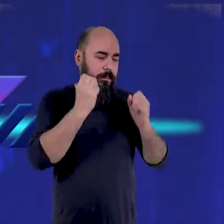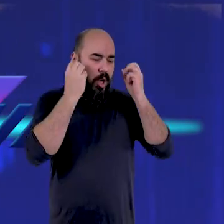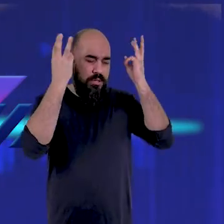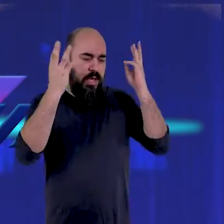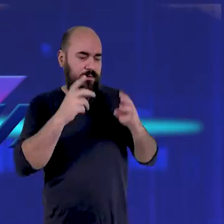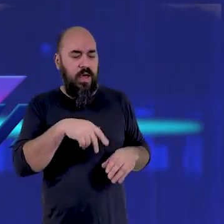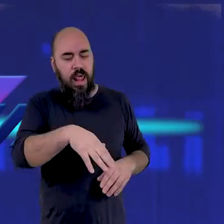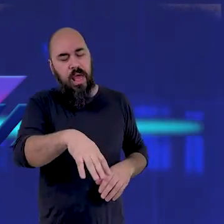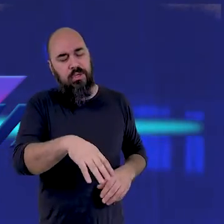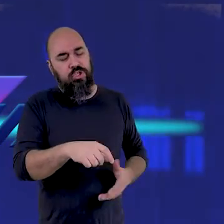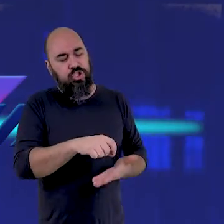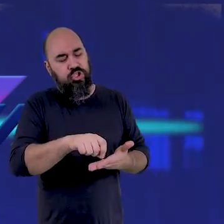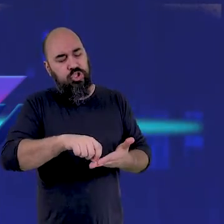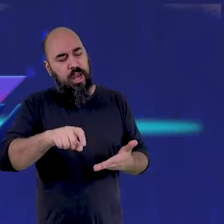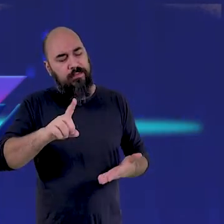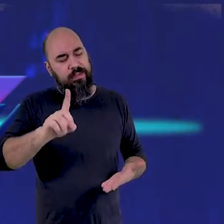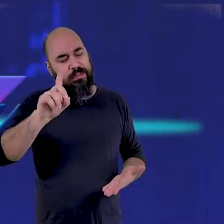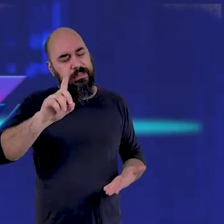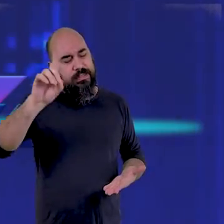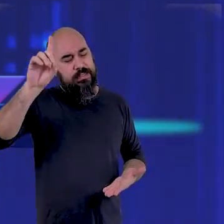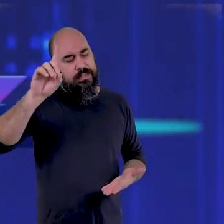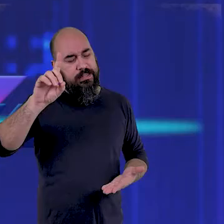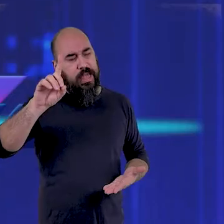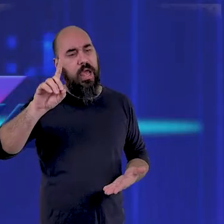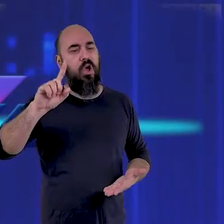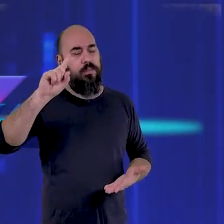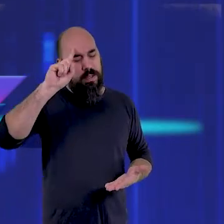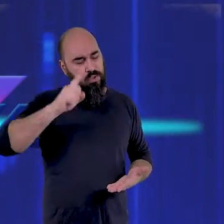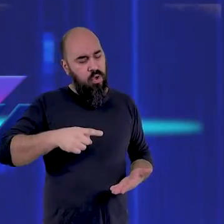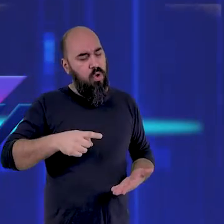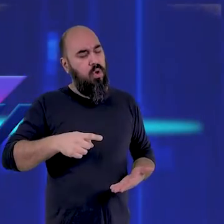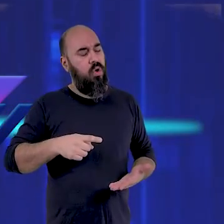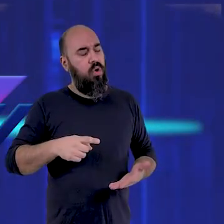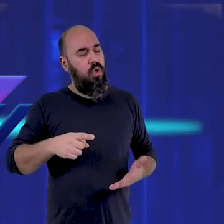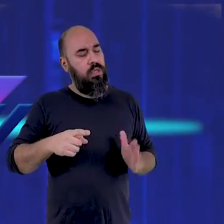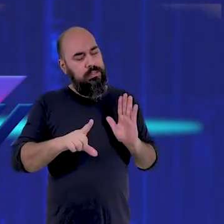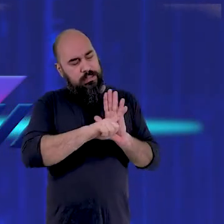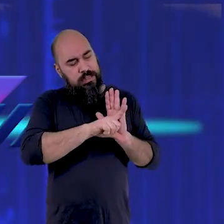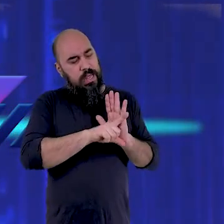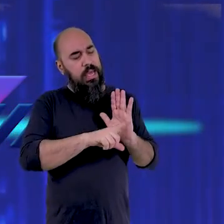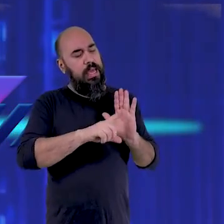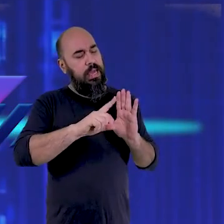Porque se isso acontecesse, alguém até poderia dizer assim: Deus falou para Moisés, Moisés escreveu,